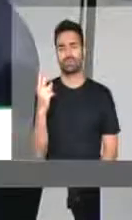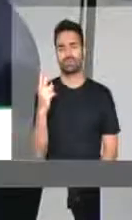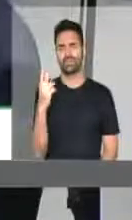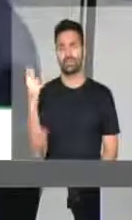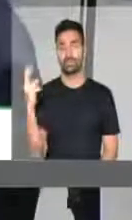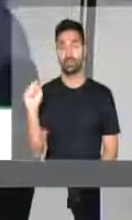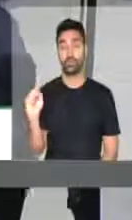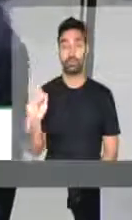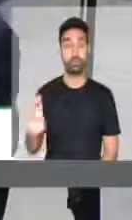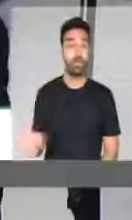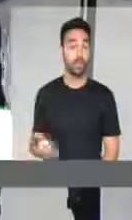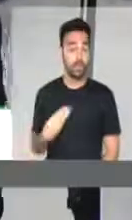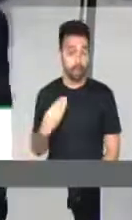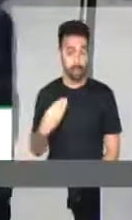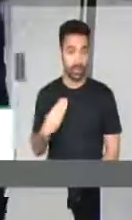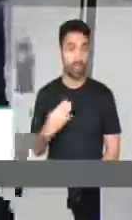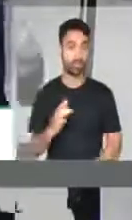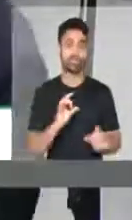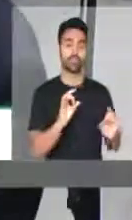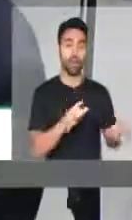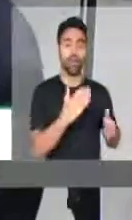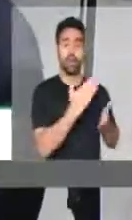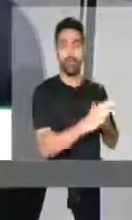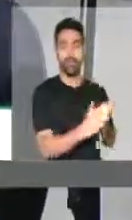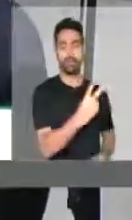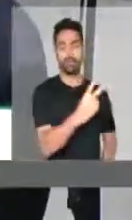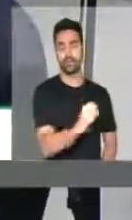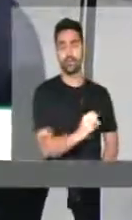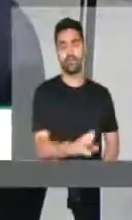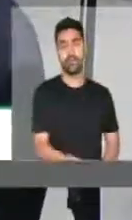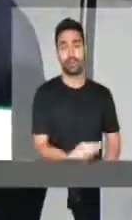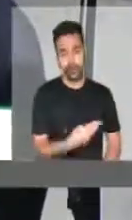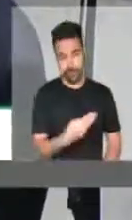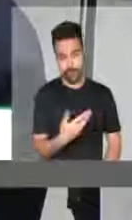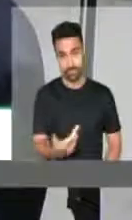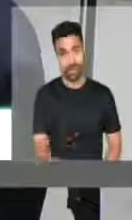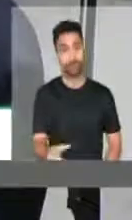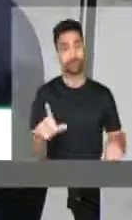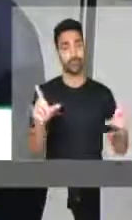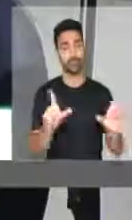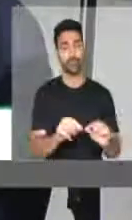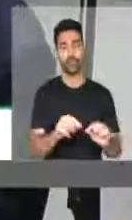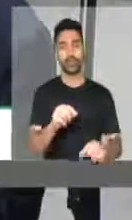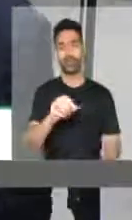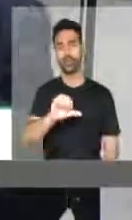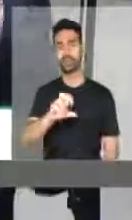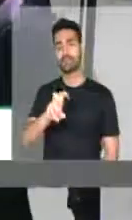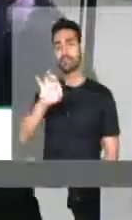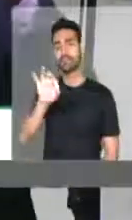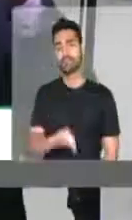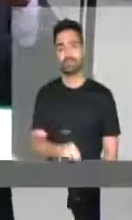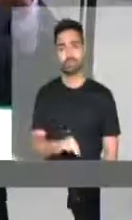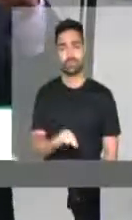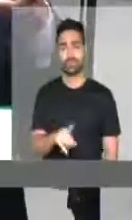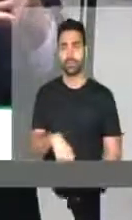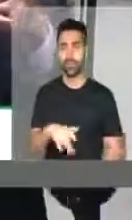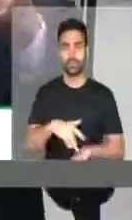228 milhões, deixando só 20 milhões, reduzindo em 95%. Esse é um absurdo. Alô,